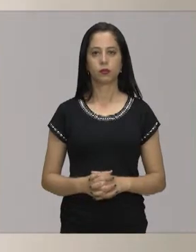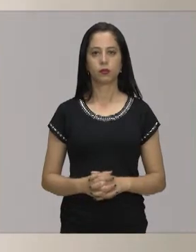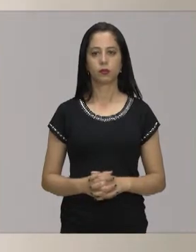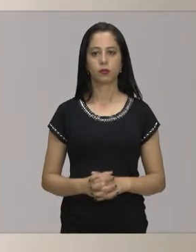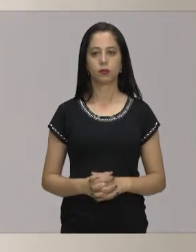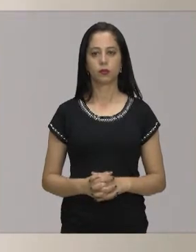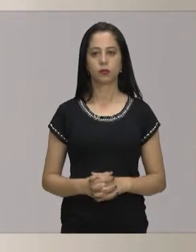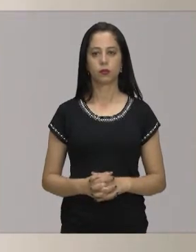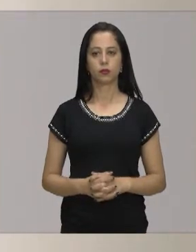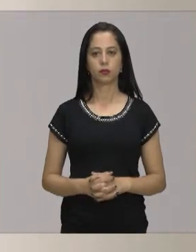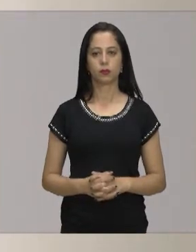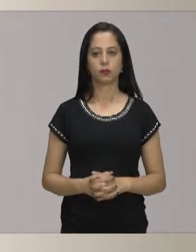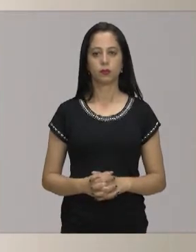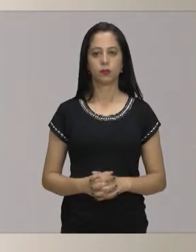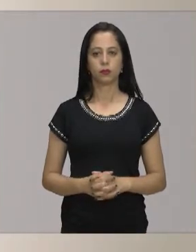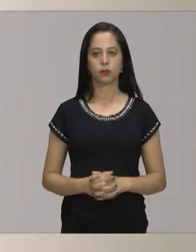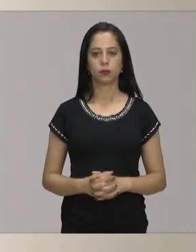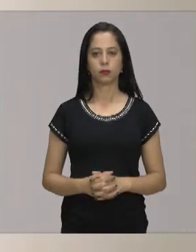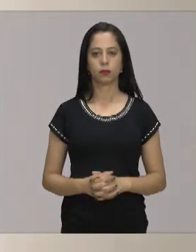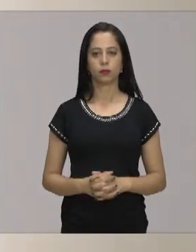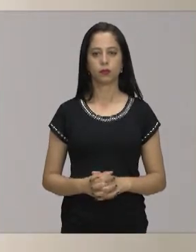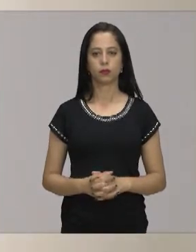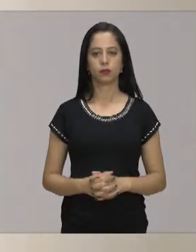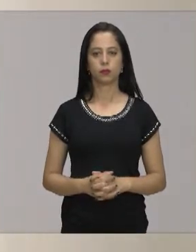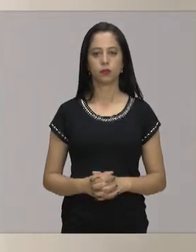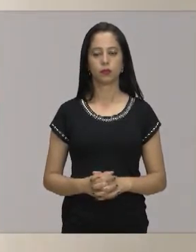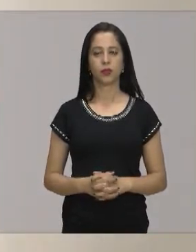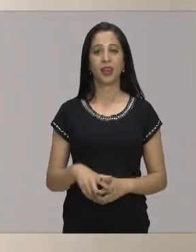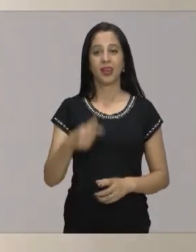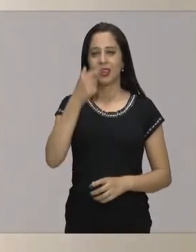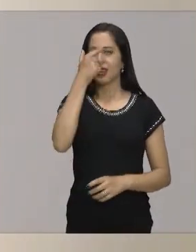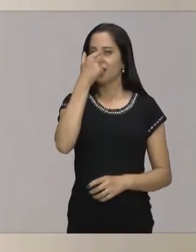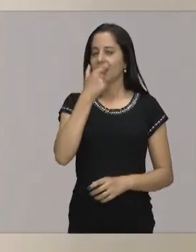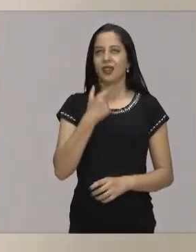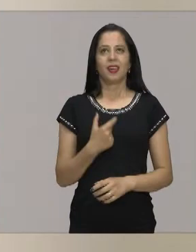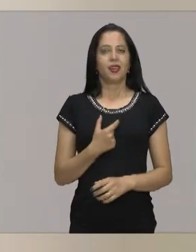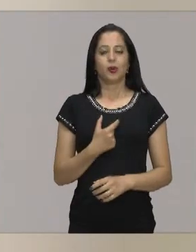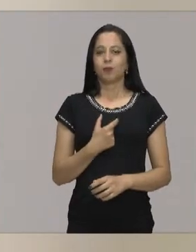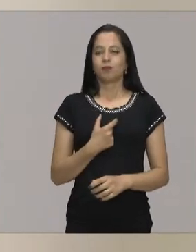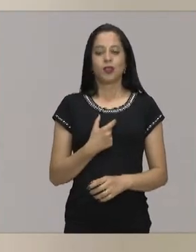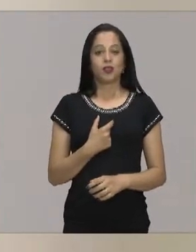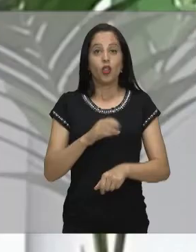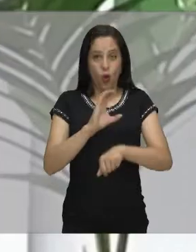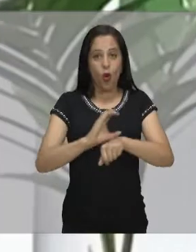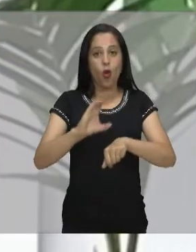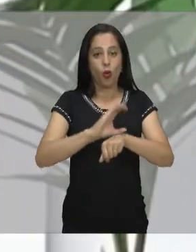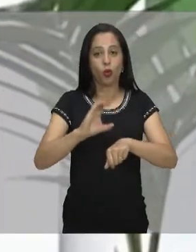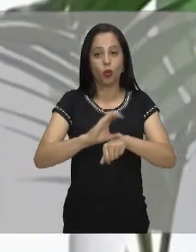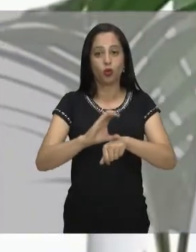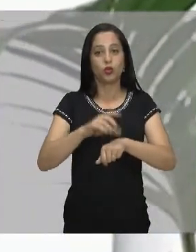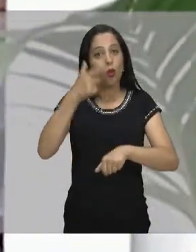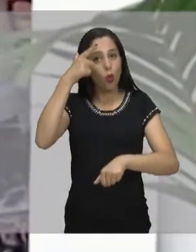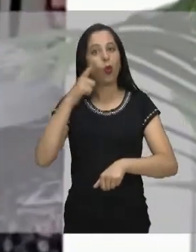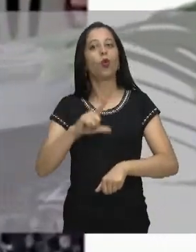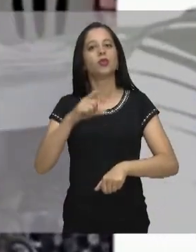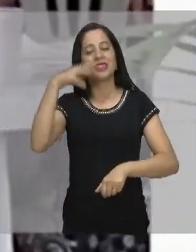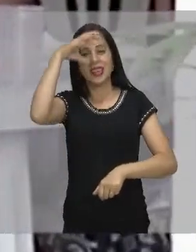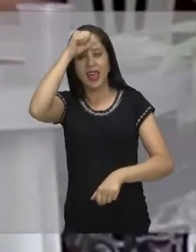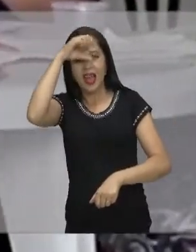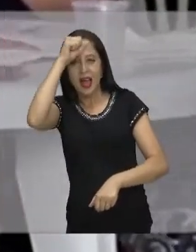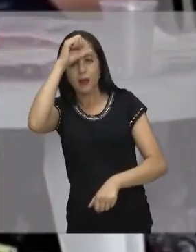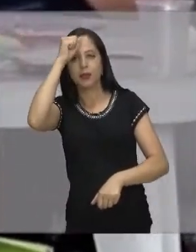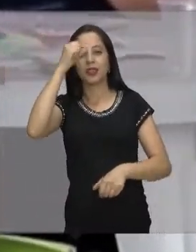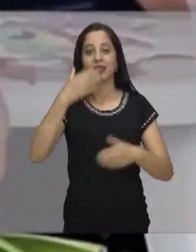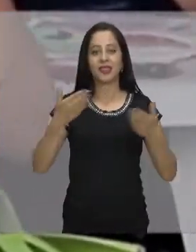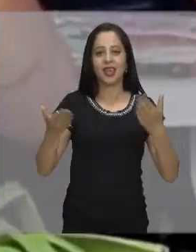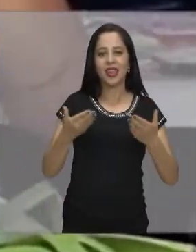Para mim, assim, no meu psicológico me ajudou muito esse curso. Eu vim para cá para me aprender, eu estou ocupando minha cabeça, eu